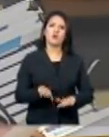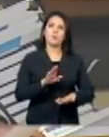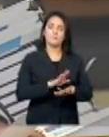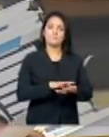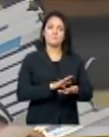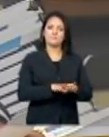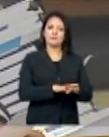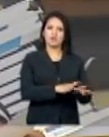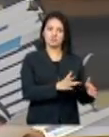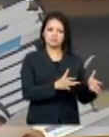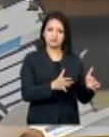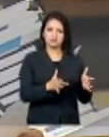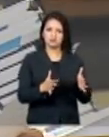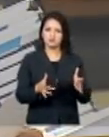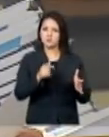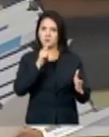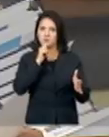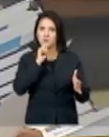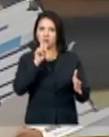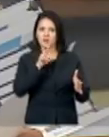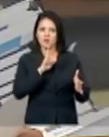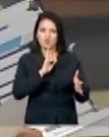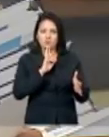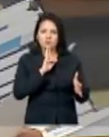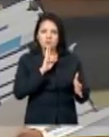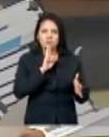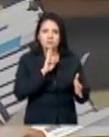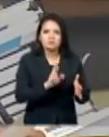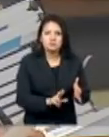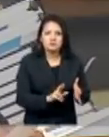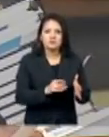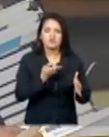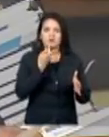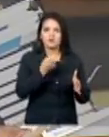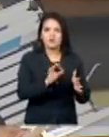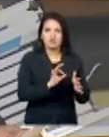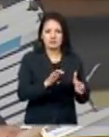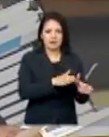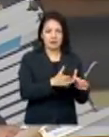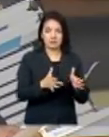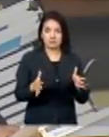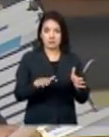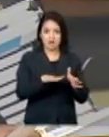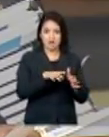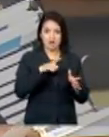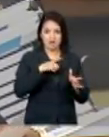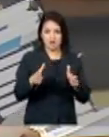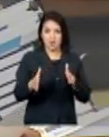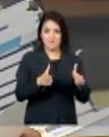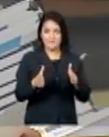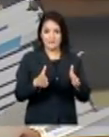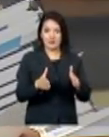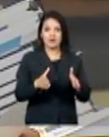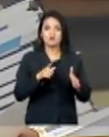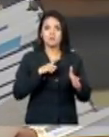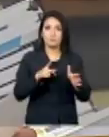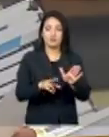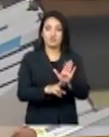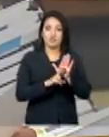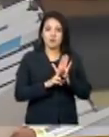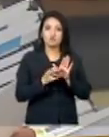manifestação suficiente ou sem manifestações suficientes para recusa do